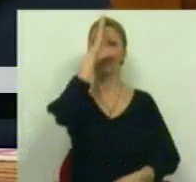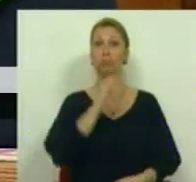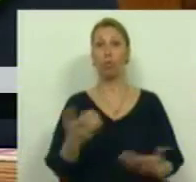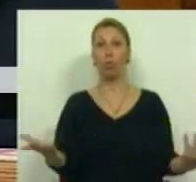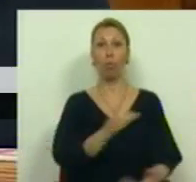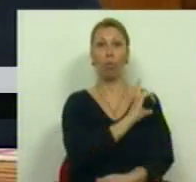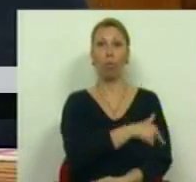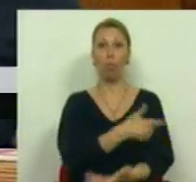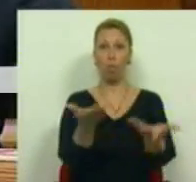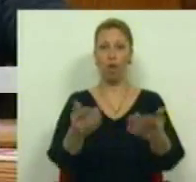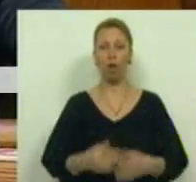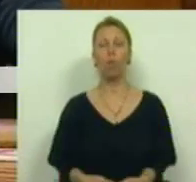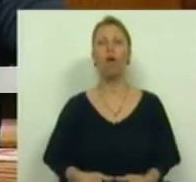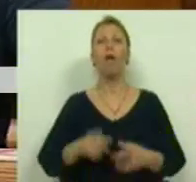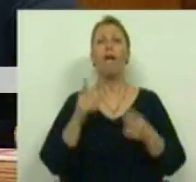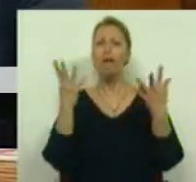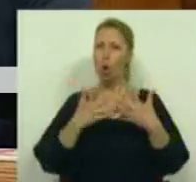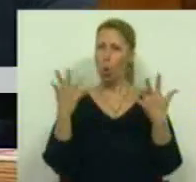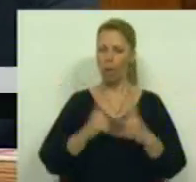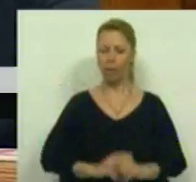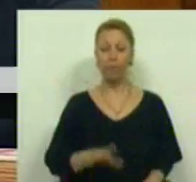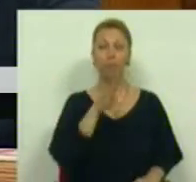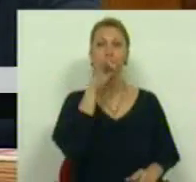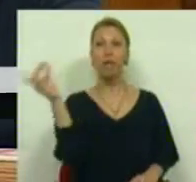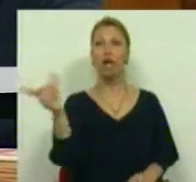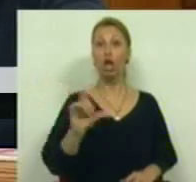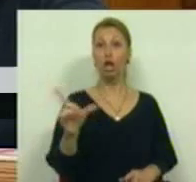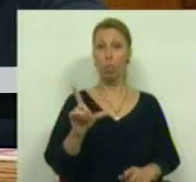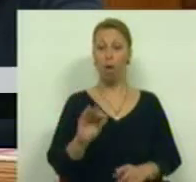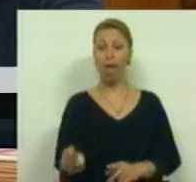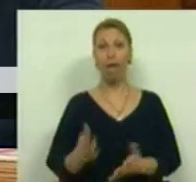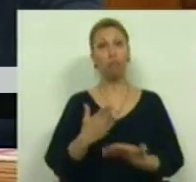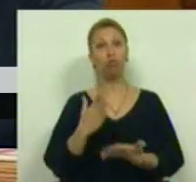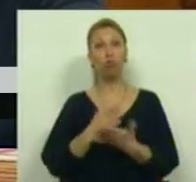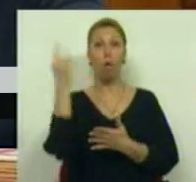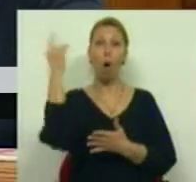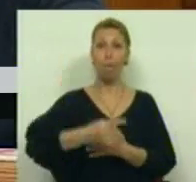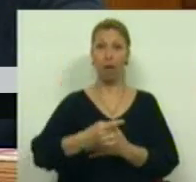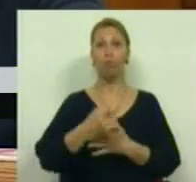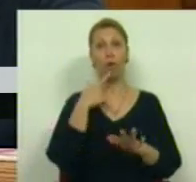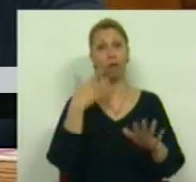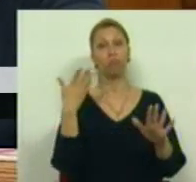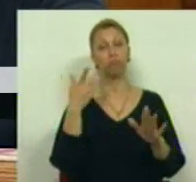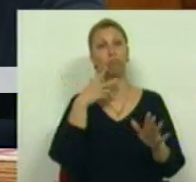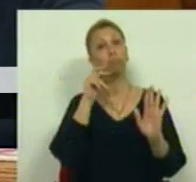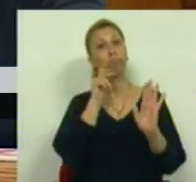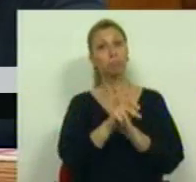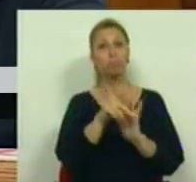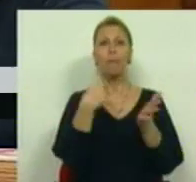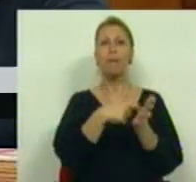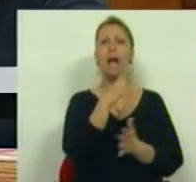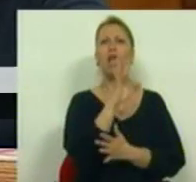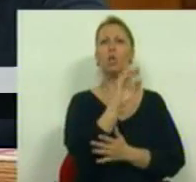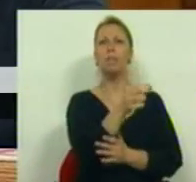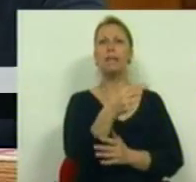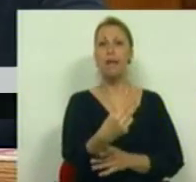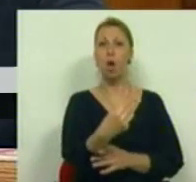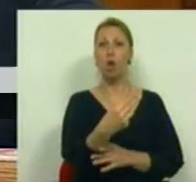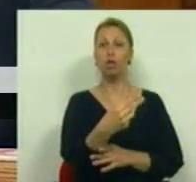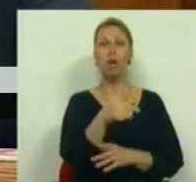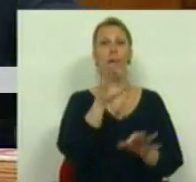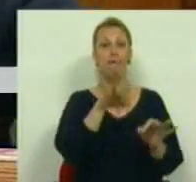4, 18 e sub-23, ir para a escola de transportes públicos ficou 80% mais caro desde que